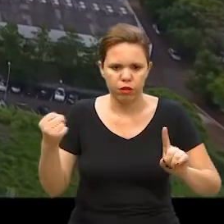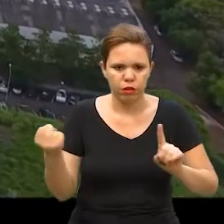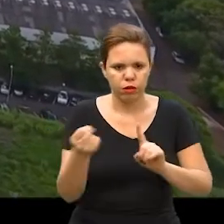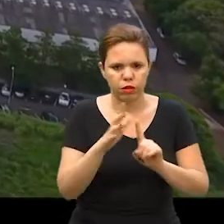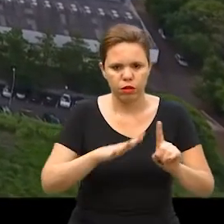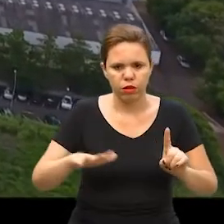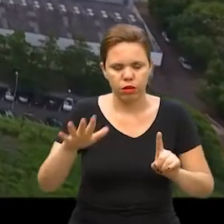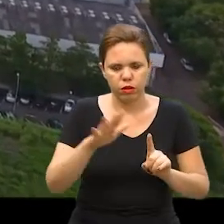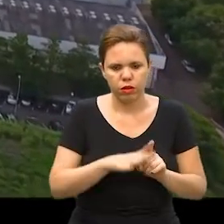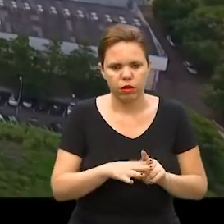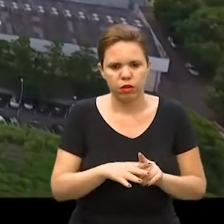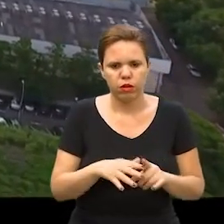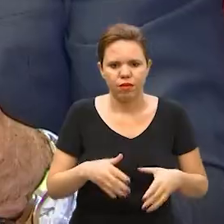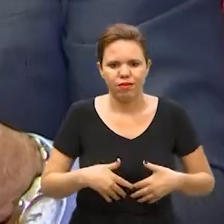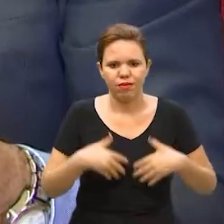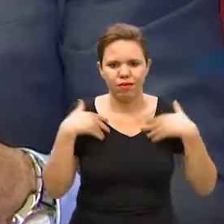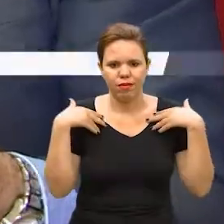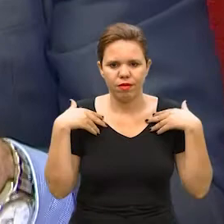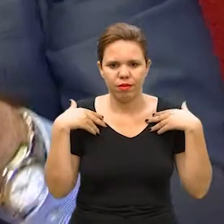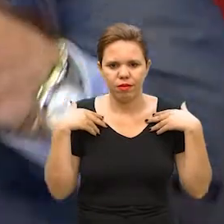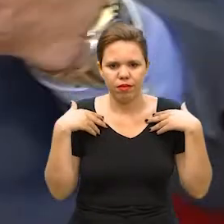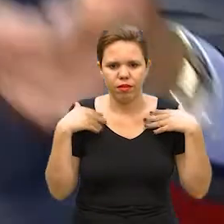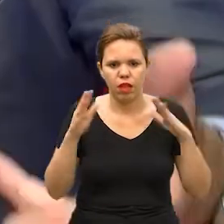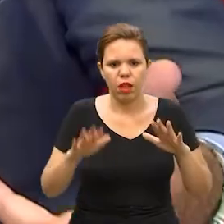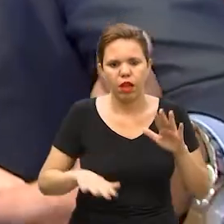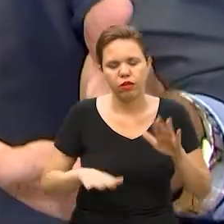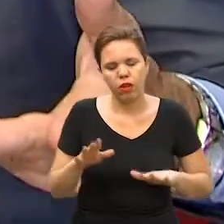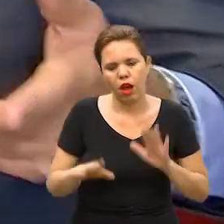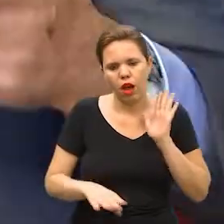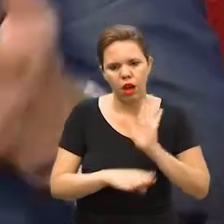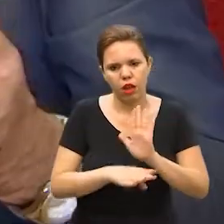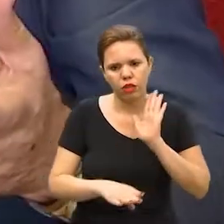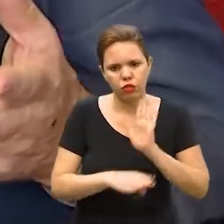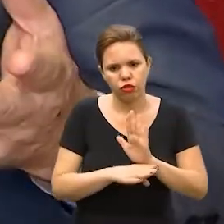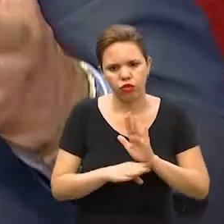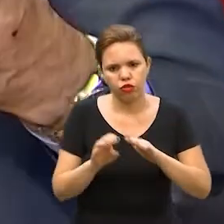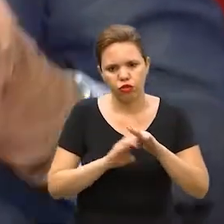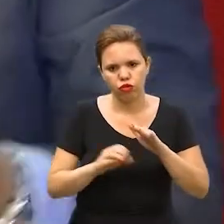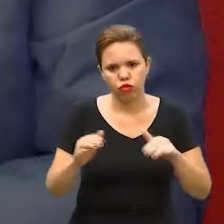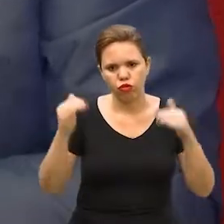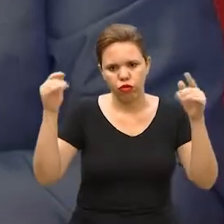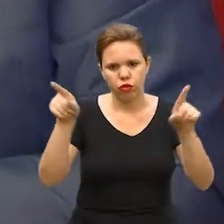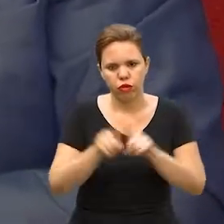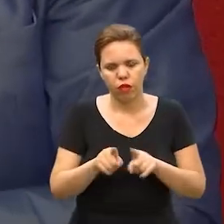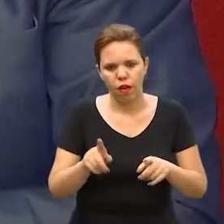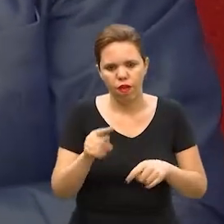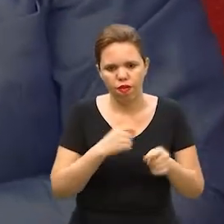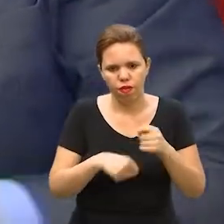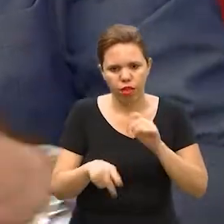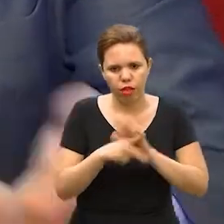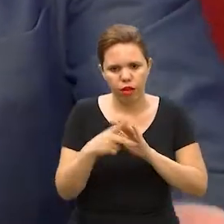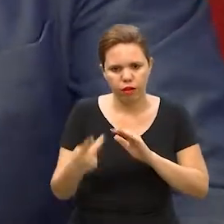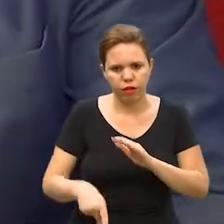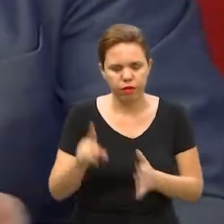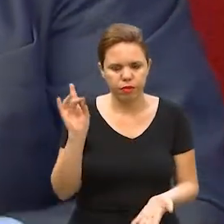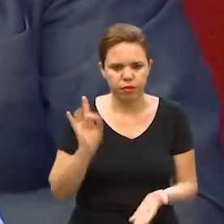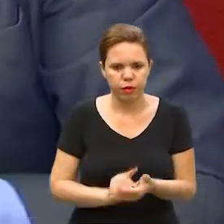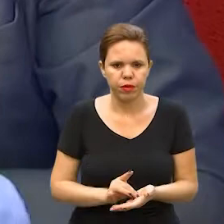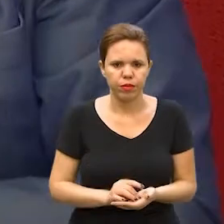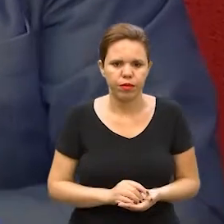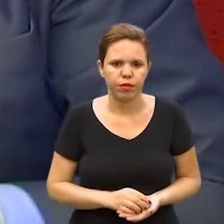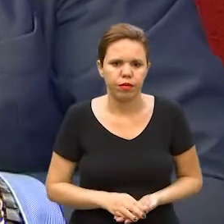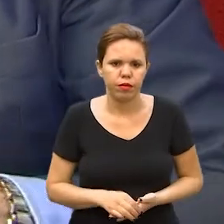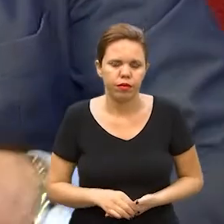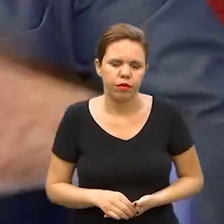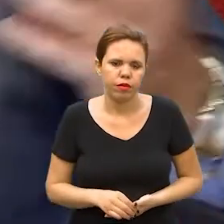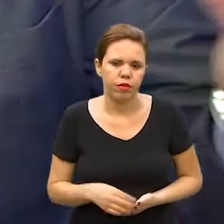sociedade, cabe o orgulho. Eles acabam ajudando grandes empresas ou para ter seus negócios de uma forma mais eficiente, por exemplo,